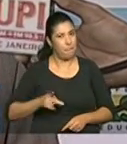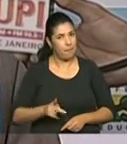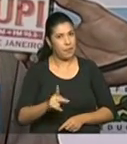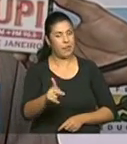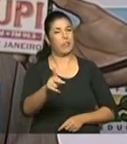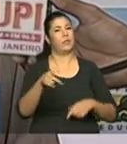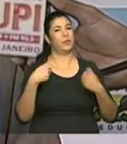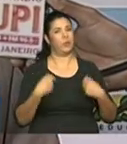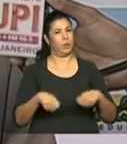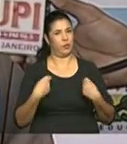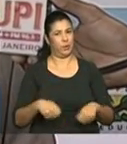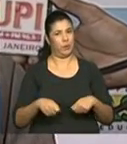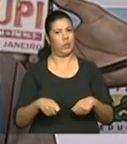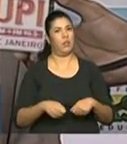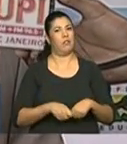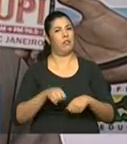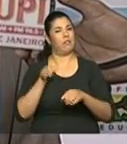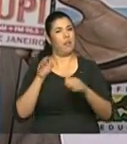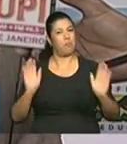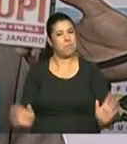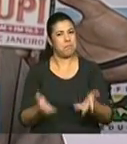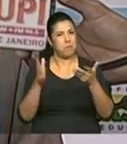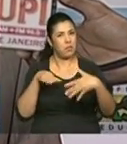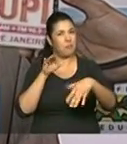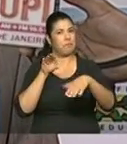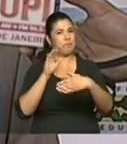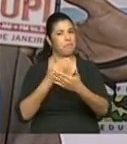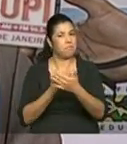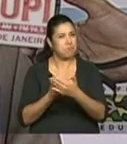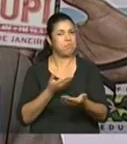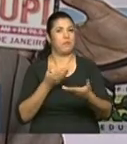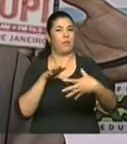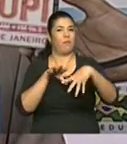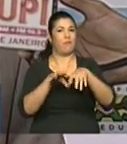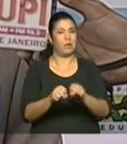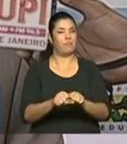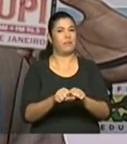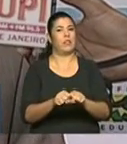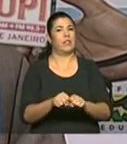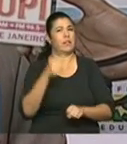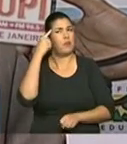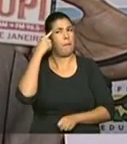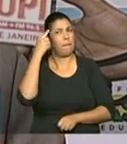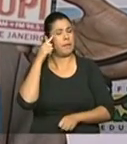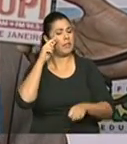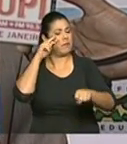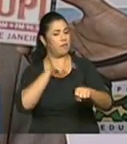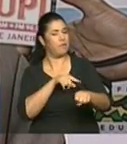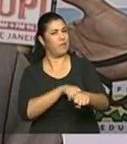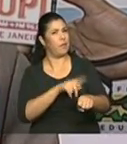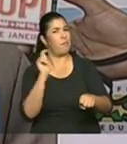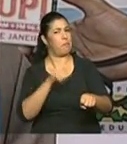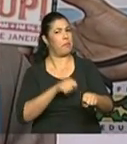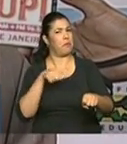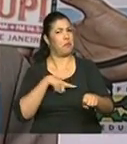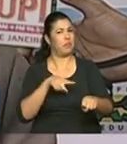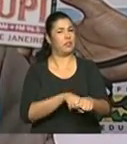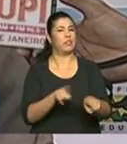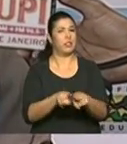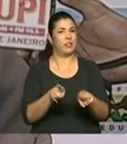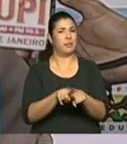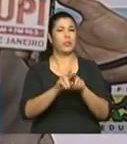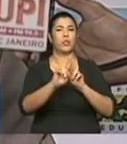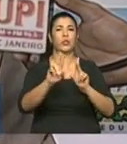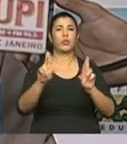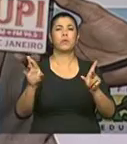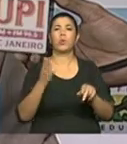permanentemente alertados, mobilizados, sensibilizados, para que não deixem de pensar na possibilidade de manchas de